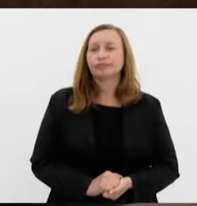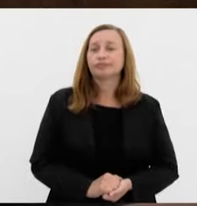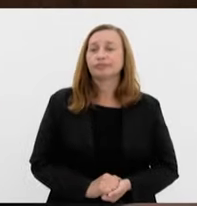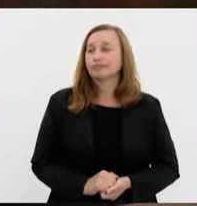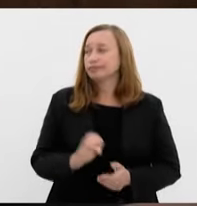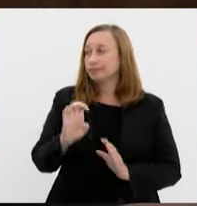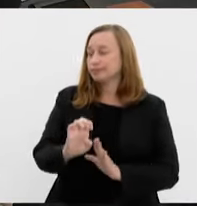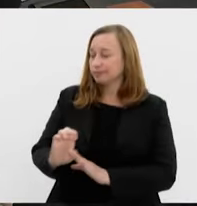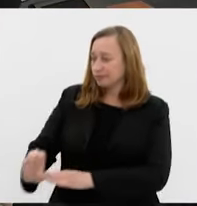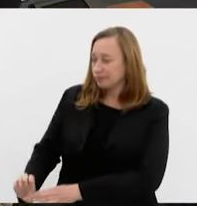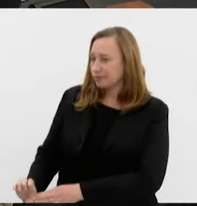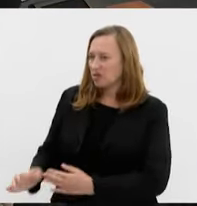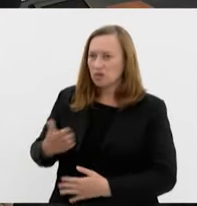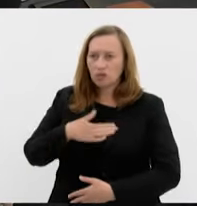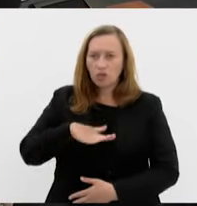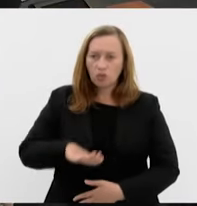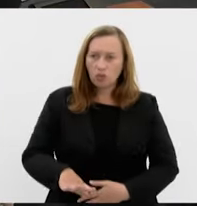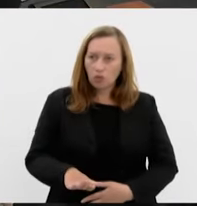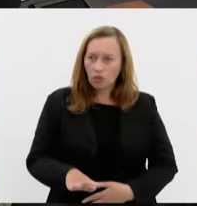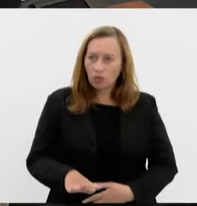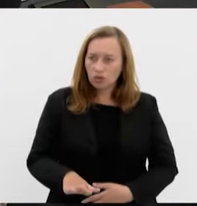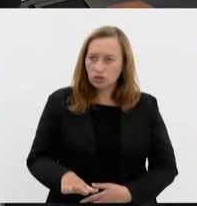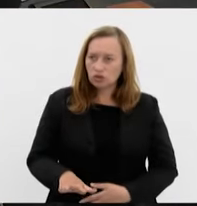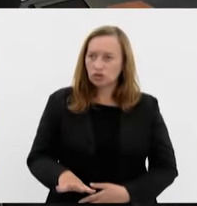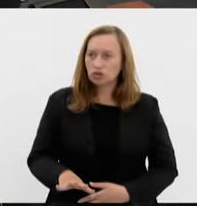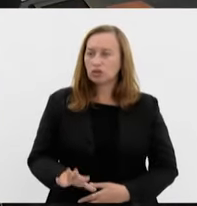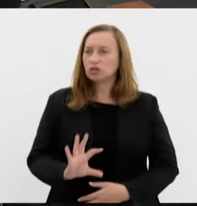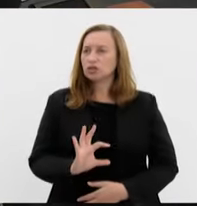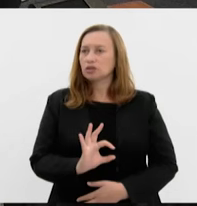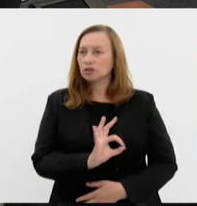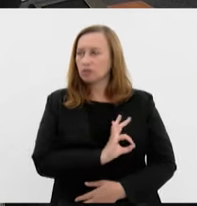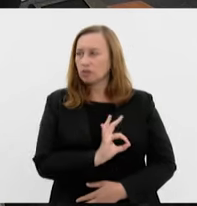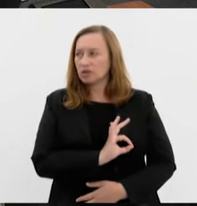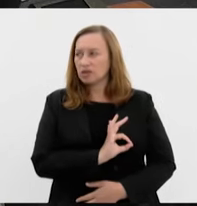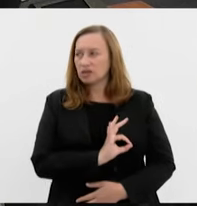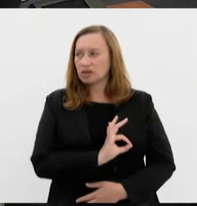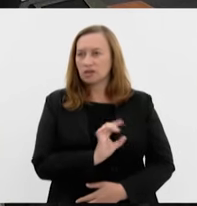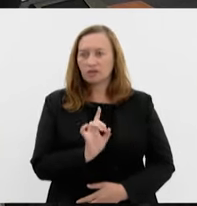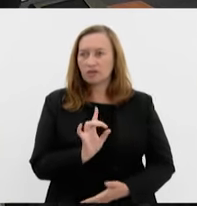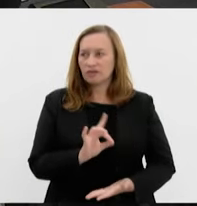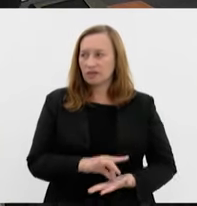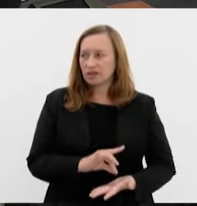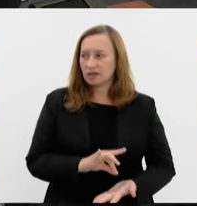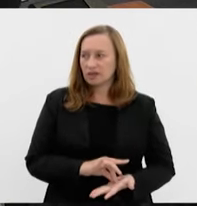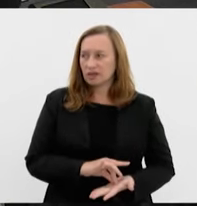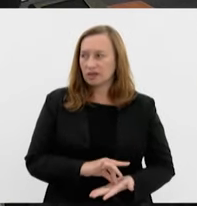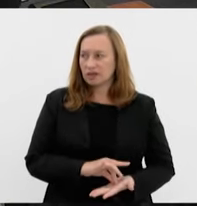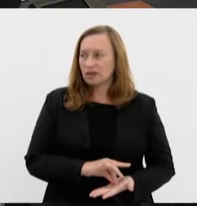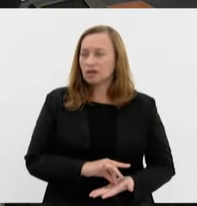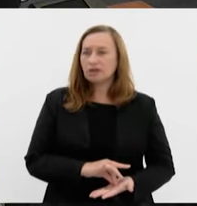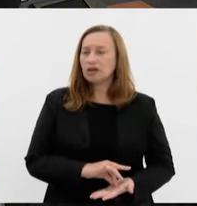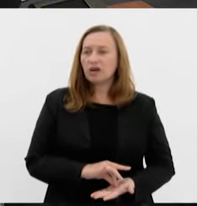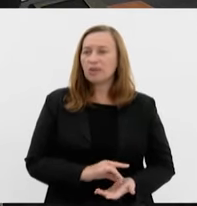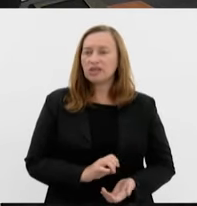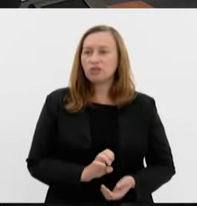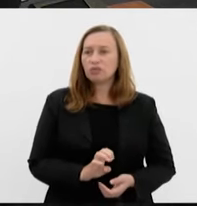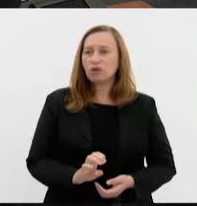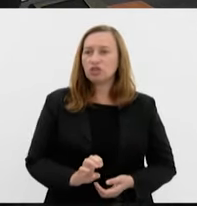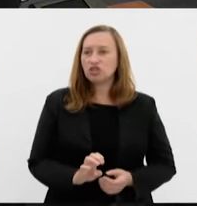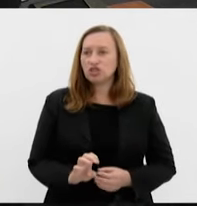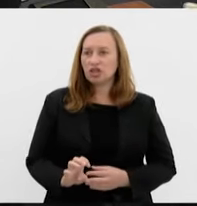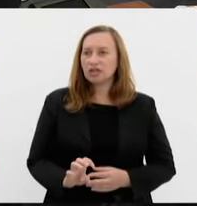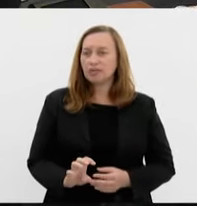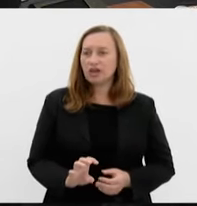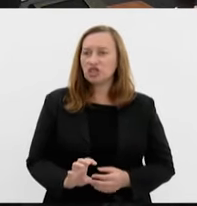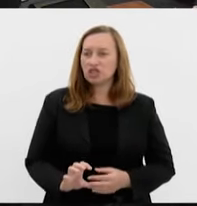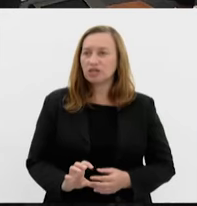esquerda não gosta das forças de segurança não é verdade não é verdade o que a gente quer que elas funcionem bem sejam